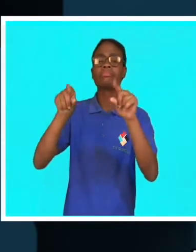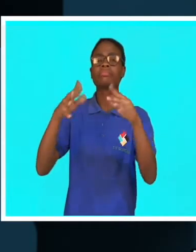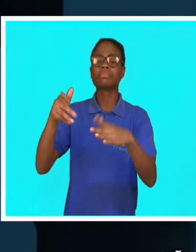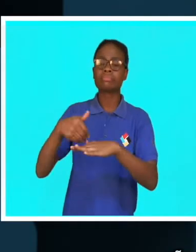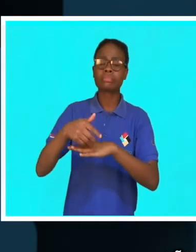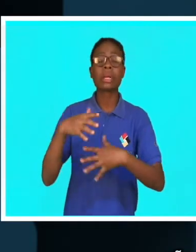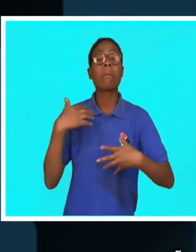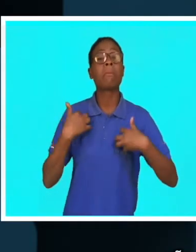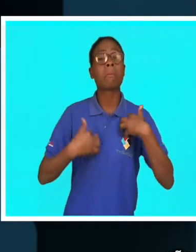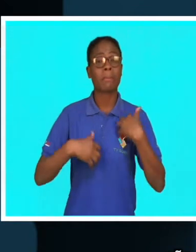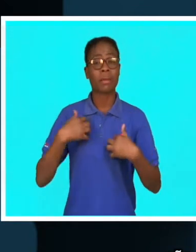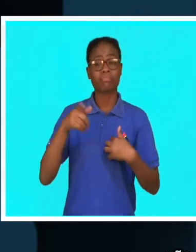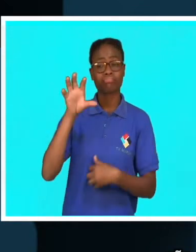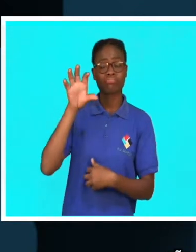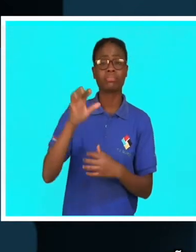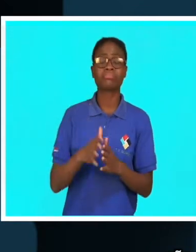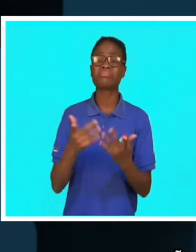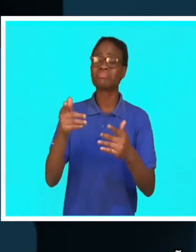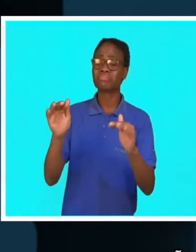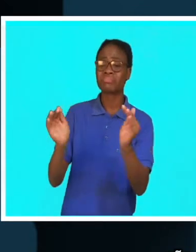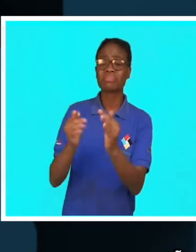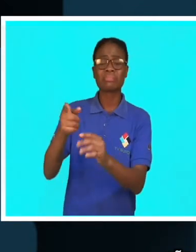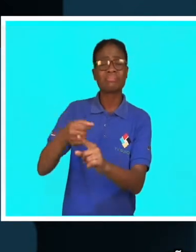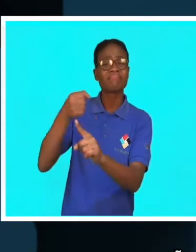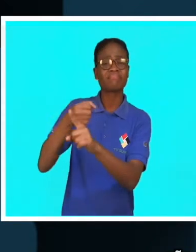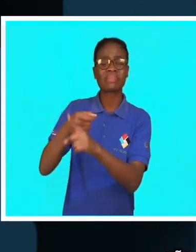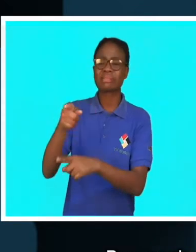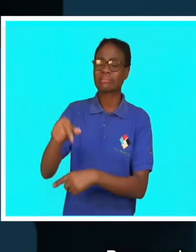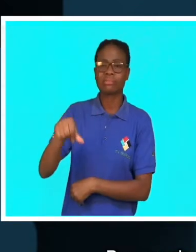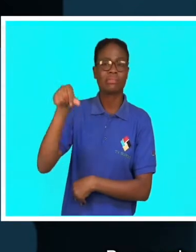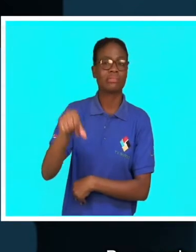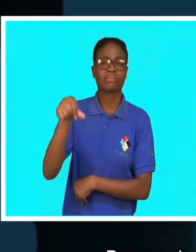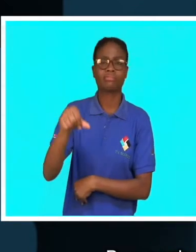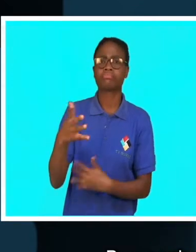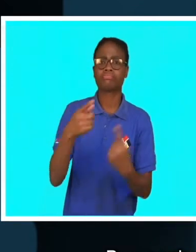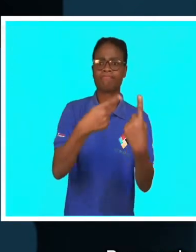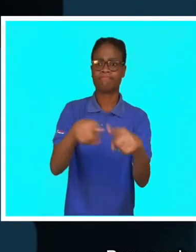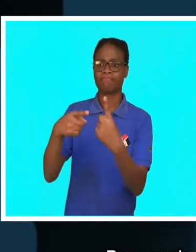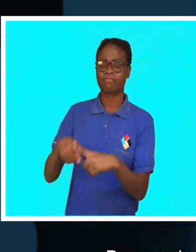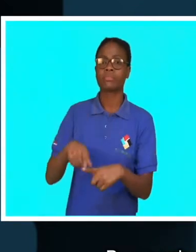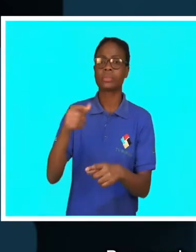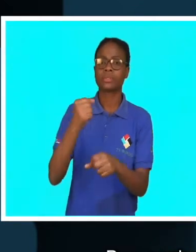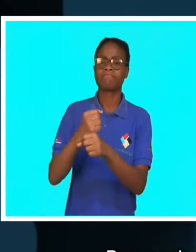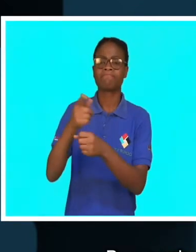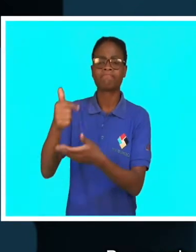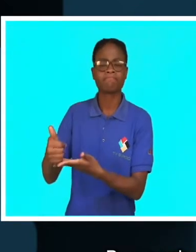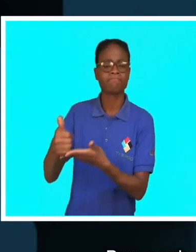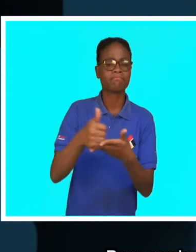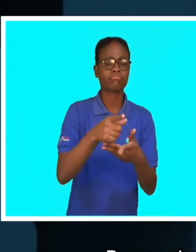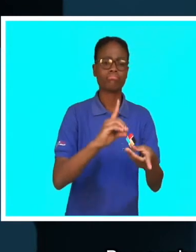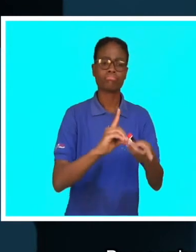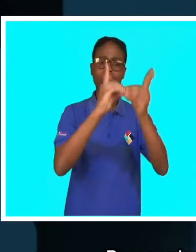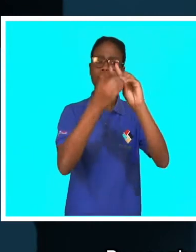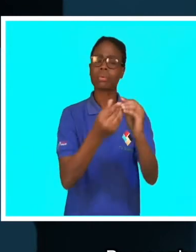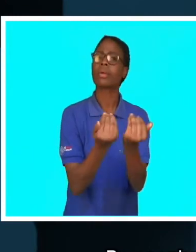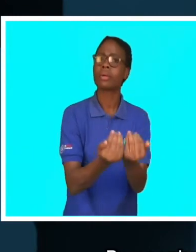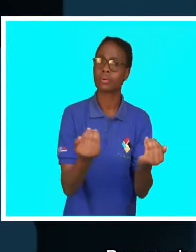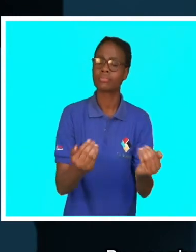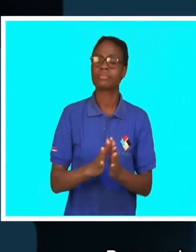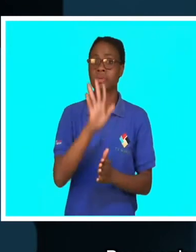prematuros são assuntos que continuam a preocupar as autoridades no país. Para combater estes males são criados vários serviços de